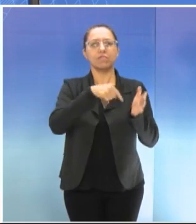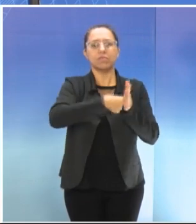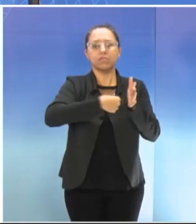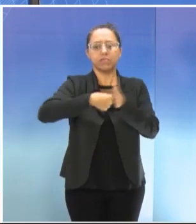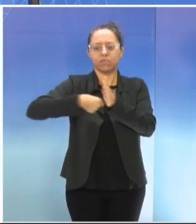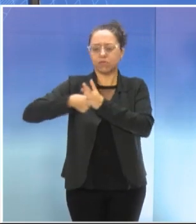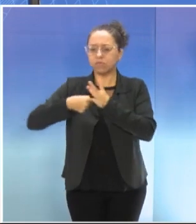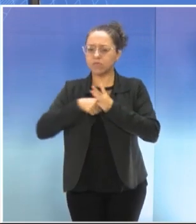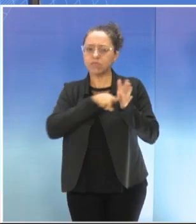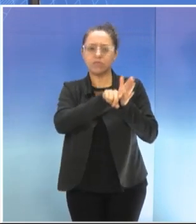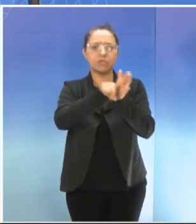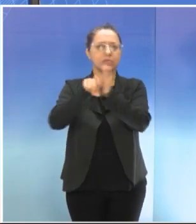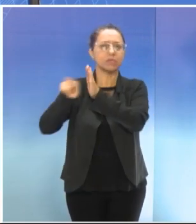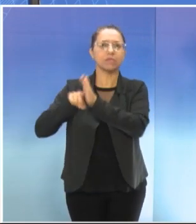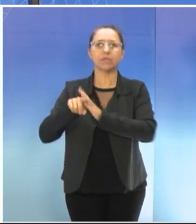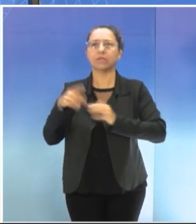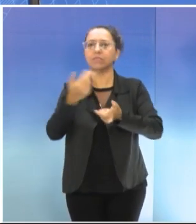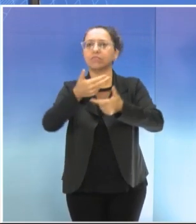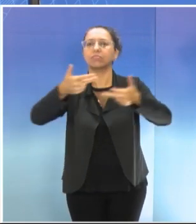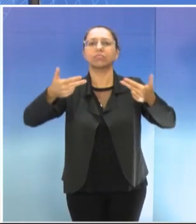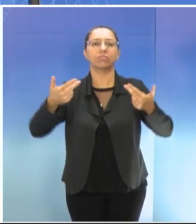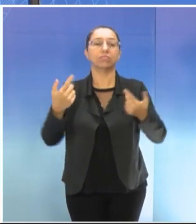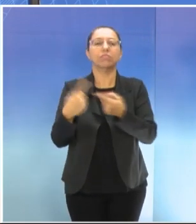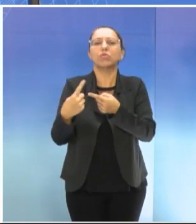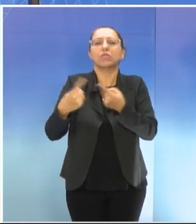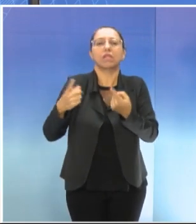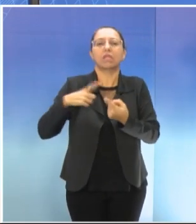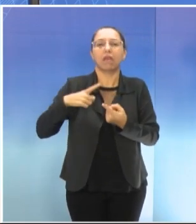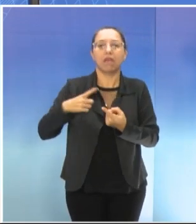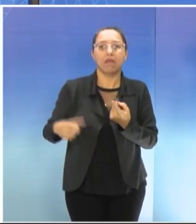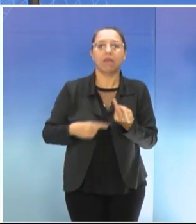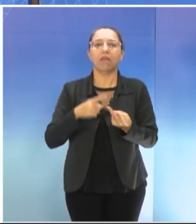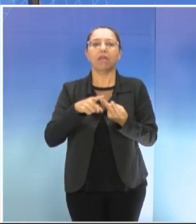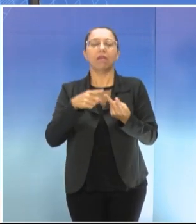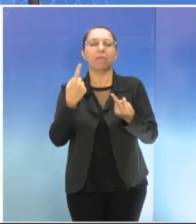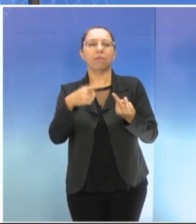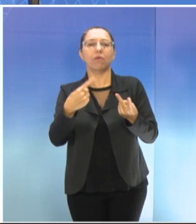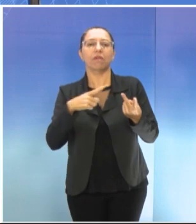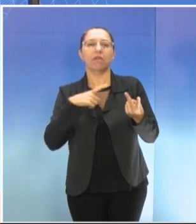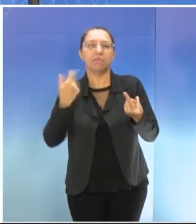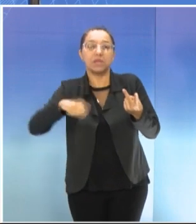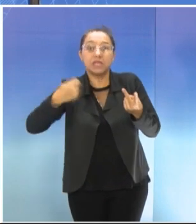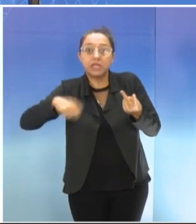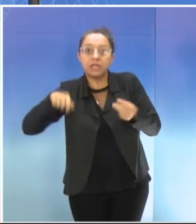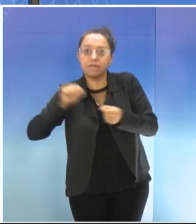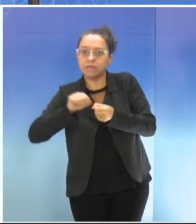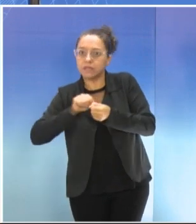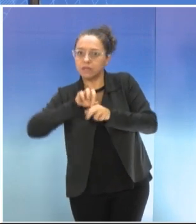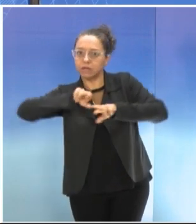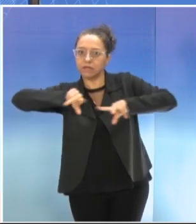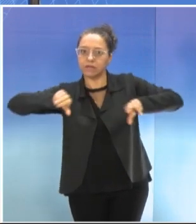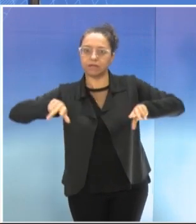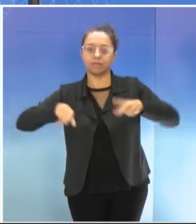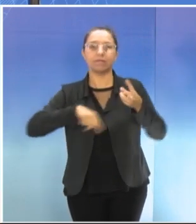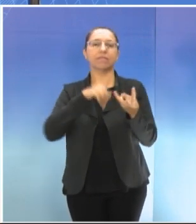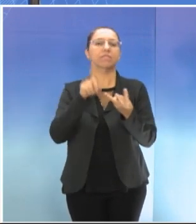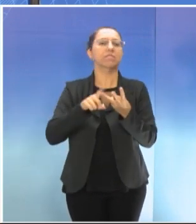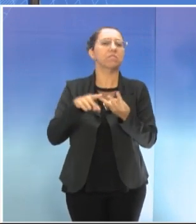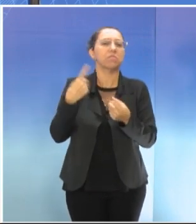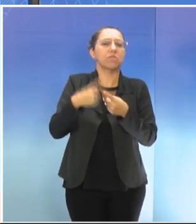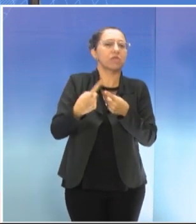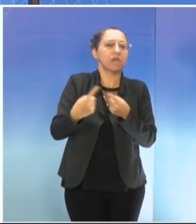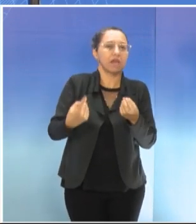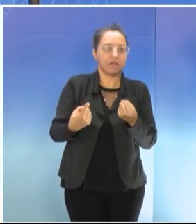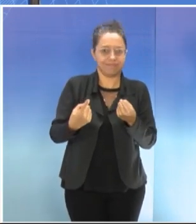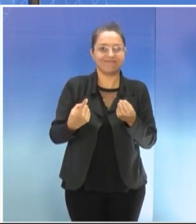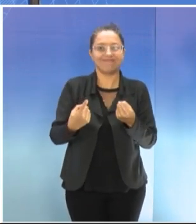filósofo está sempre se perguntando pelo porquê das coisas, por que algo existe, por que temos que fazer certas